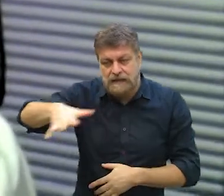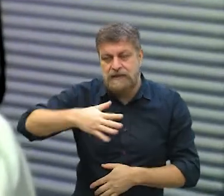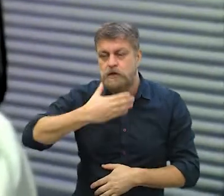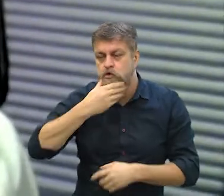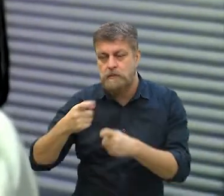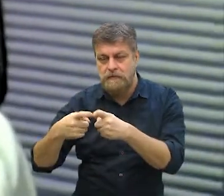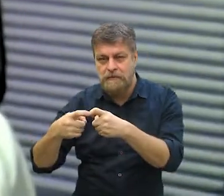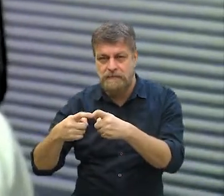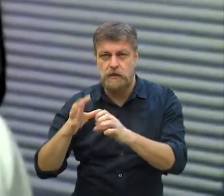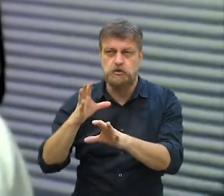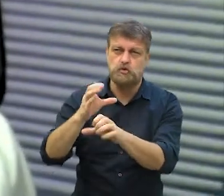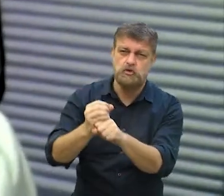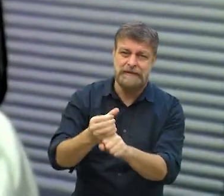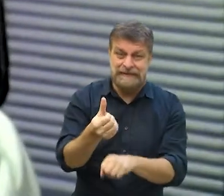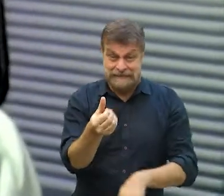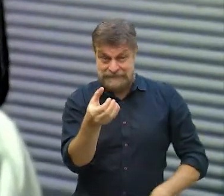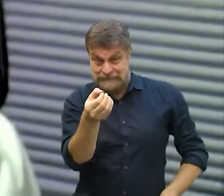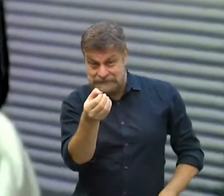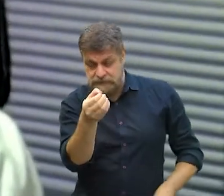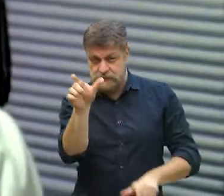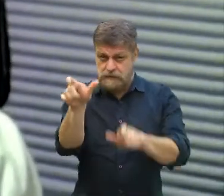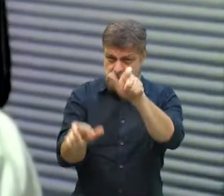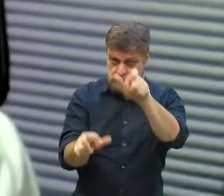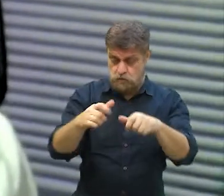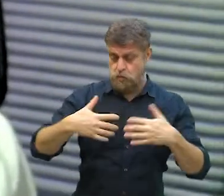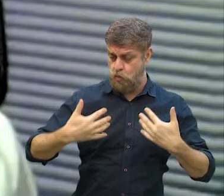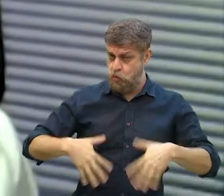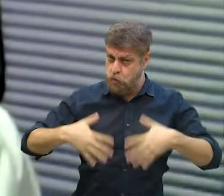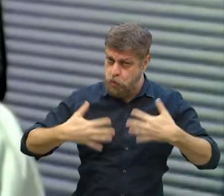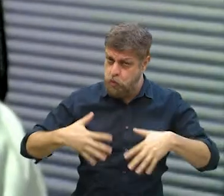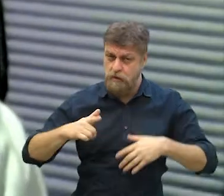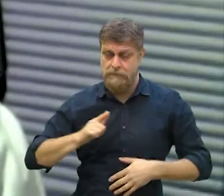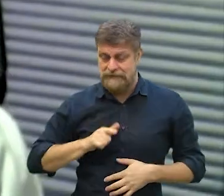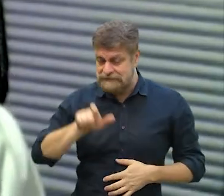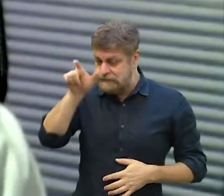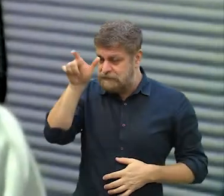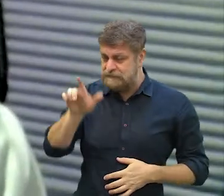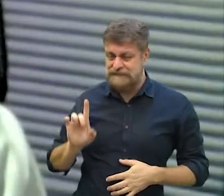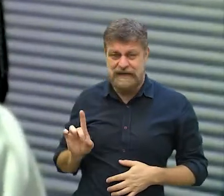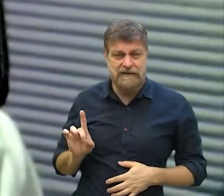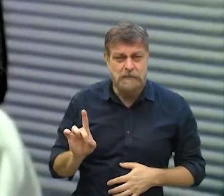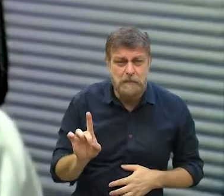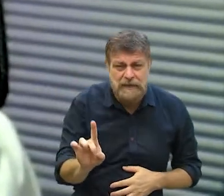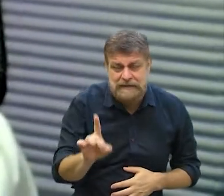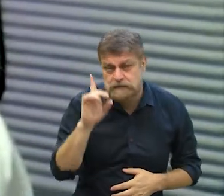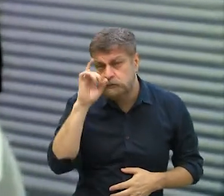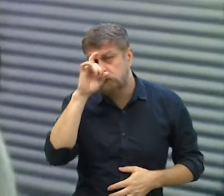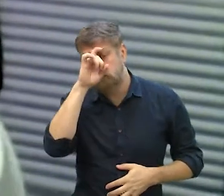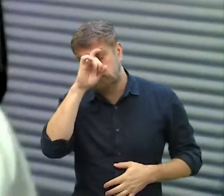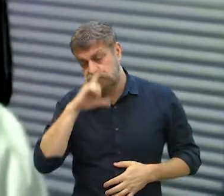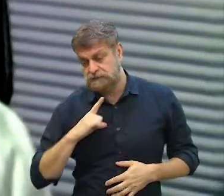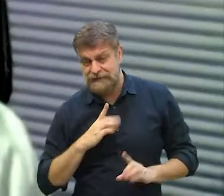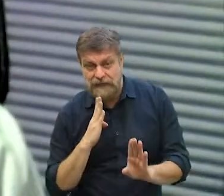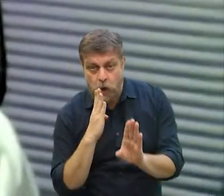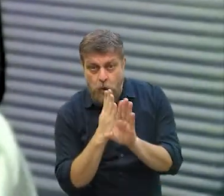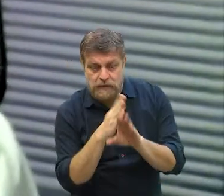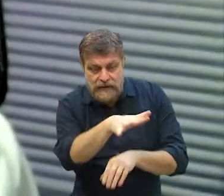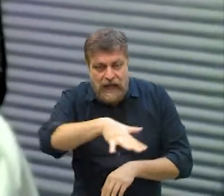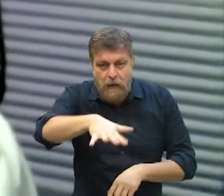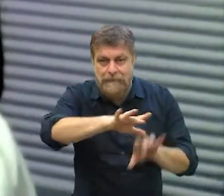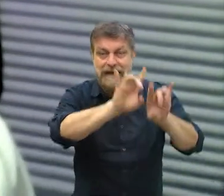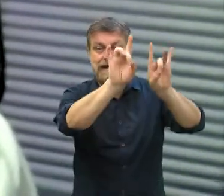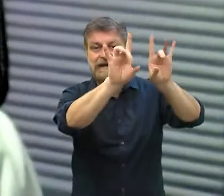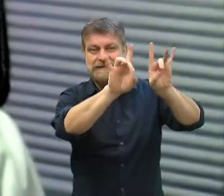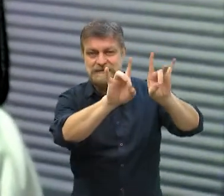só de urologia, pela manhã, 60 pacientes. Assim, é bastante gente. Mas muitas vezes esse paciente tem muita dificuldade de chegar até o